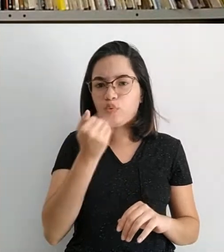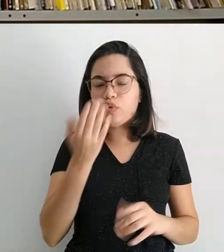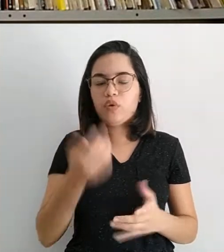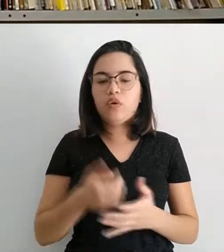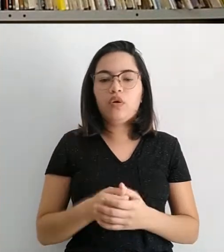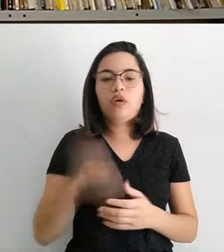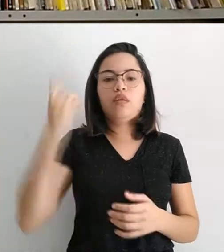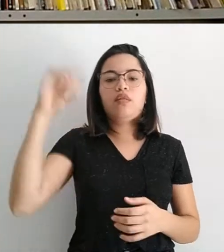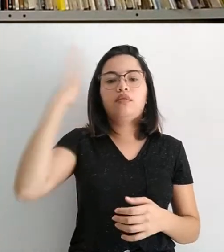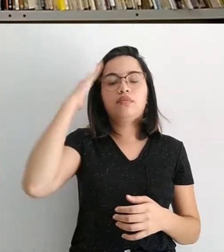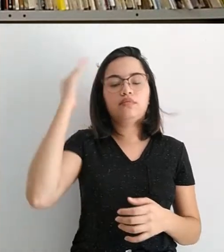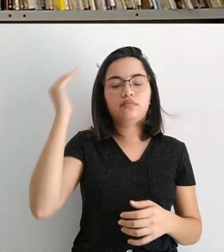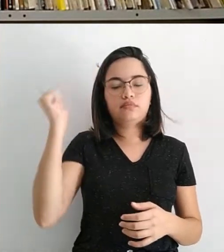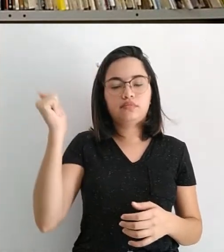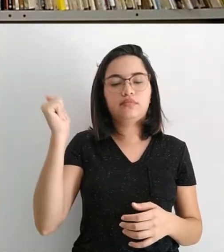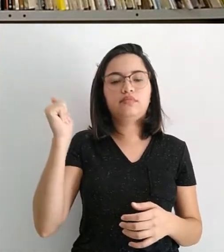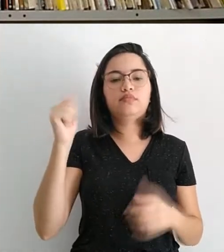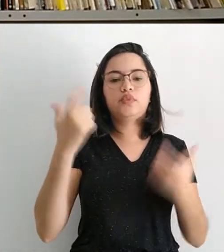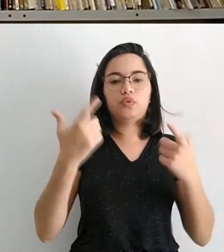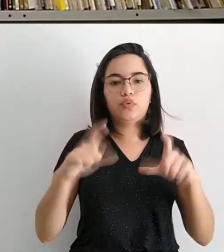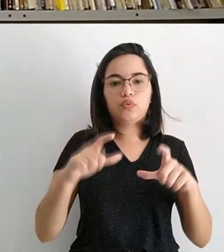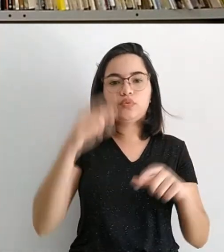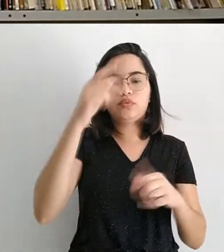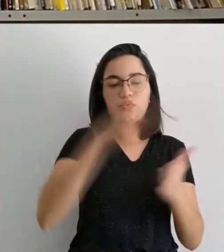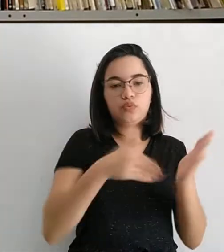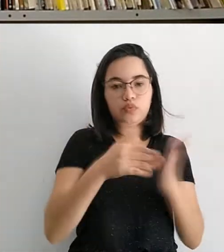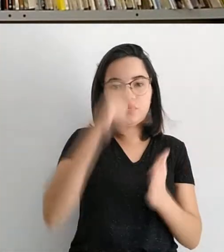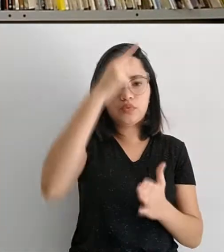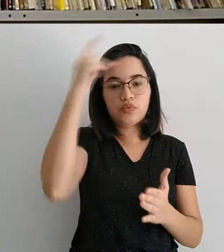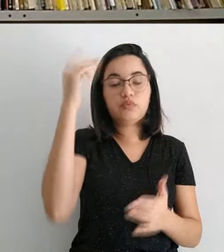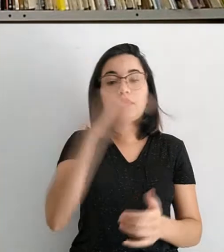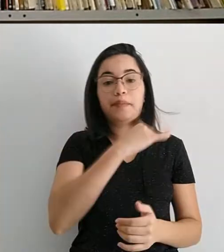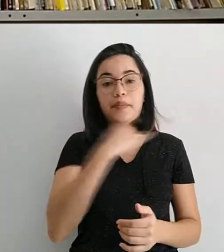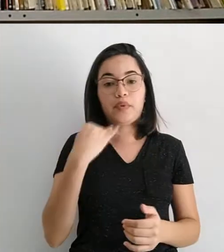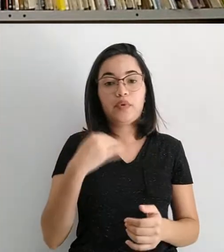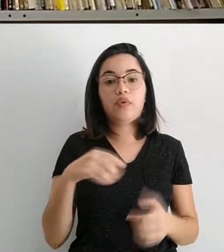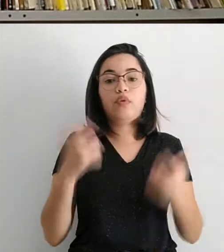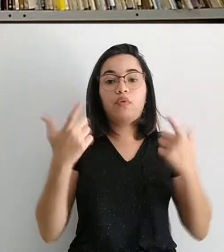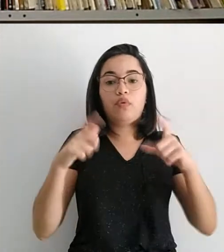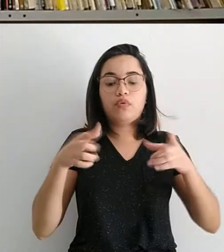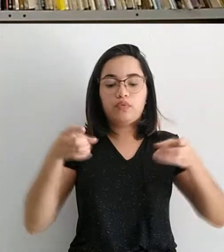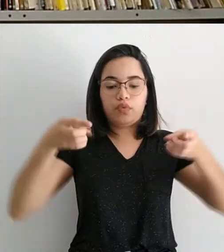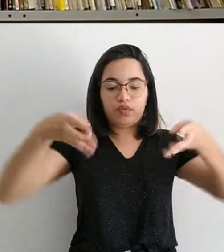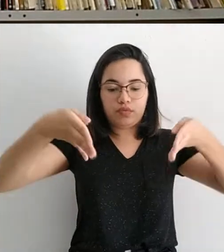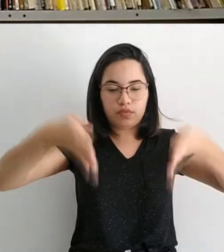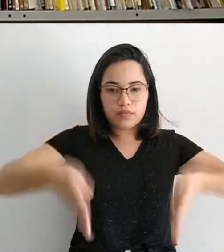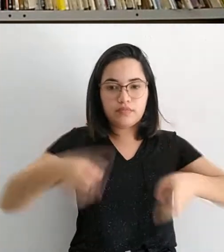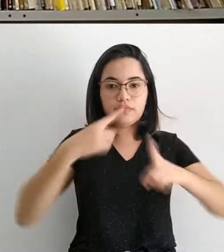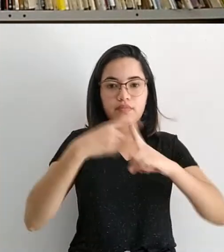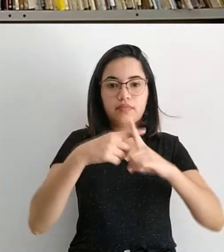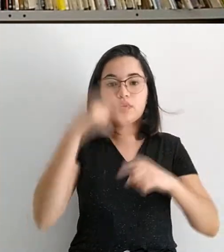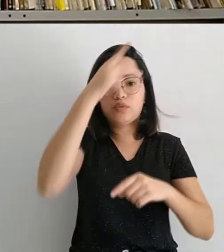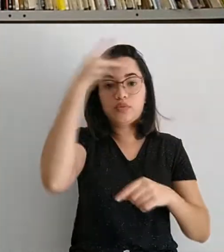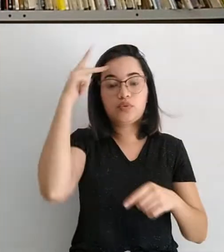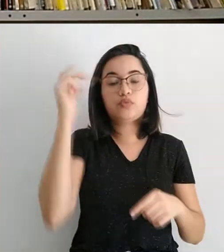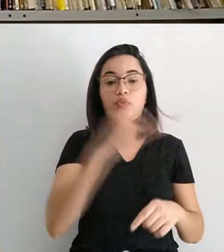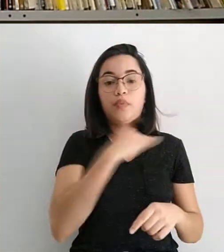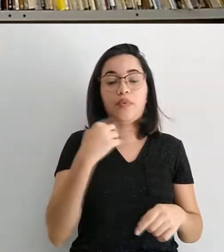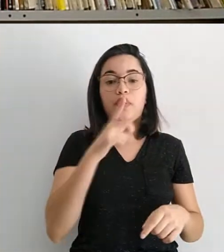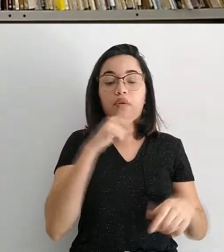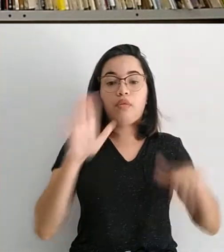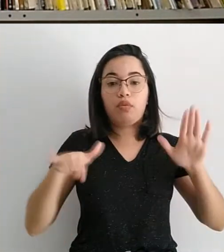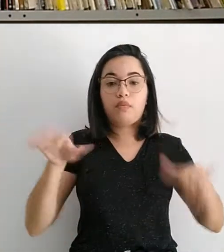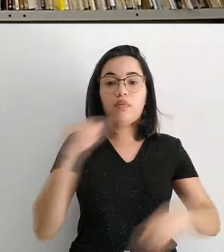sabe onde estão todos que já morreram, onde foram sepultados, aqueles que morreram no mar,